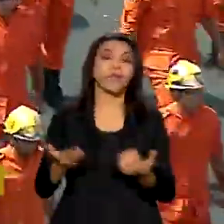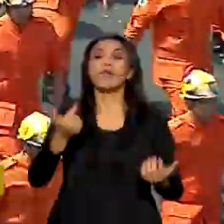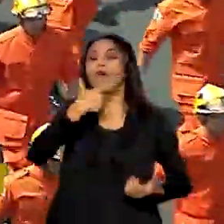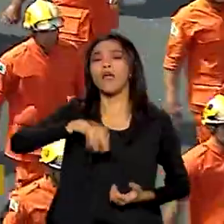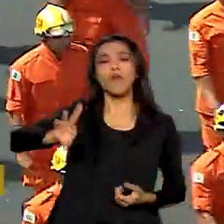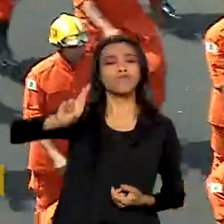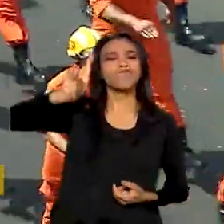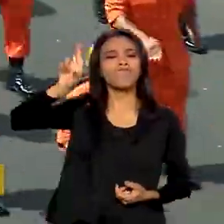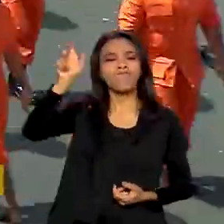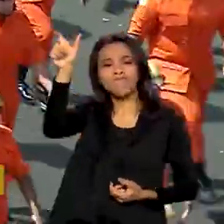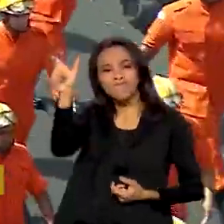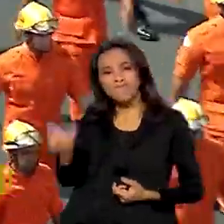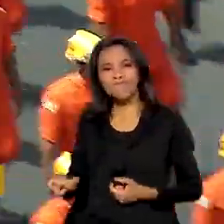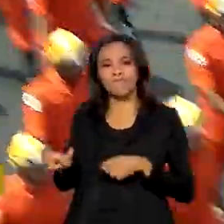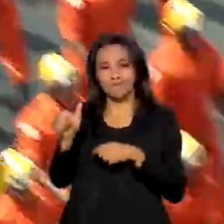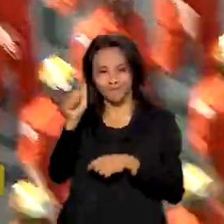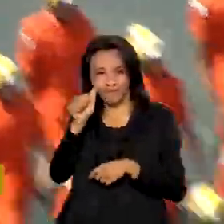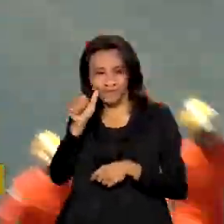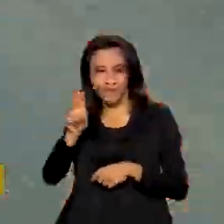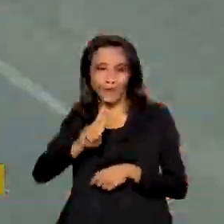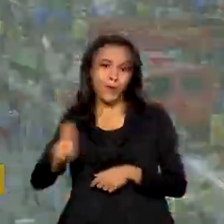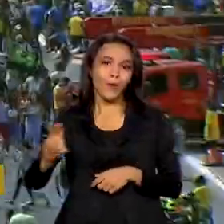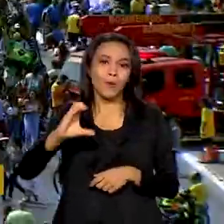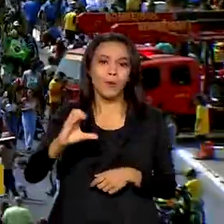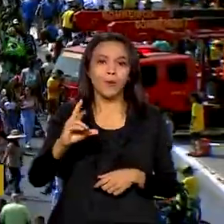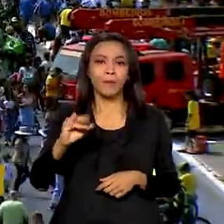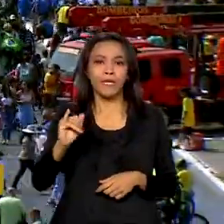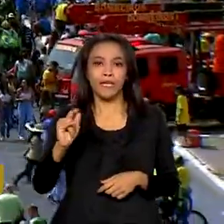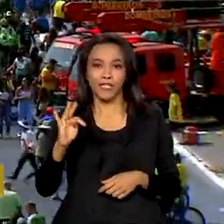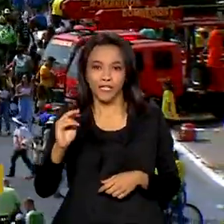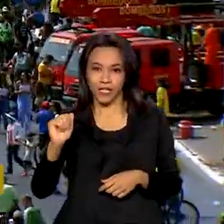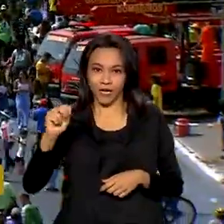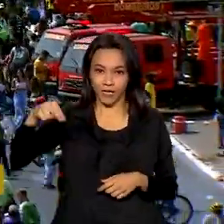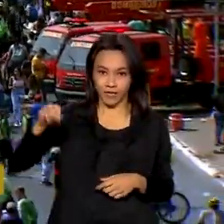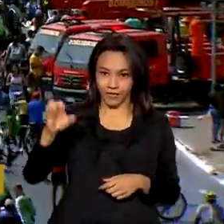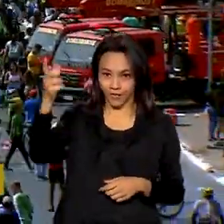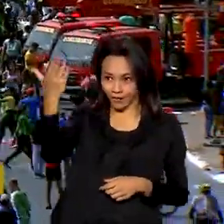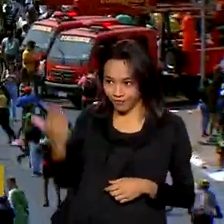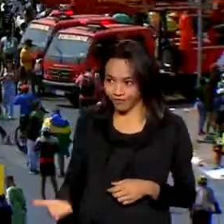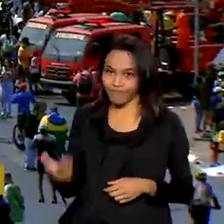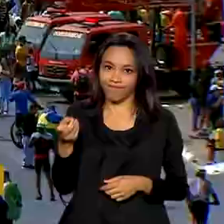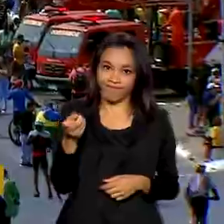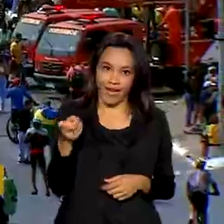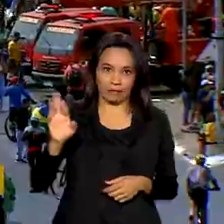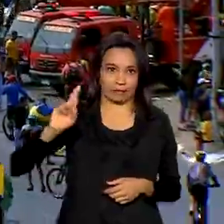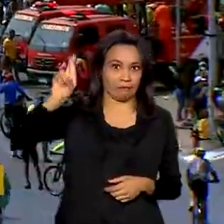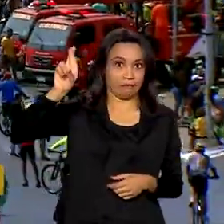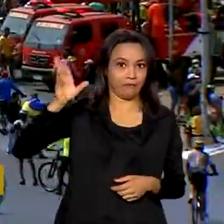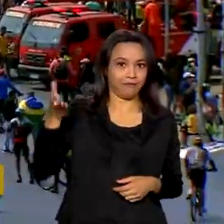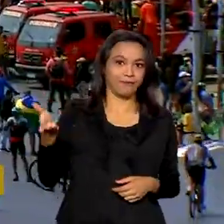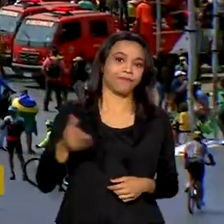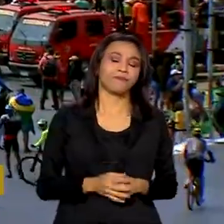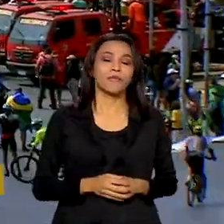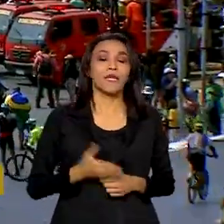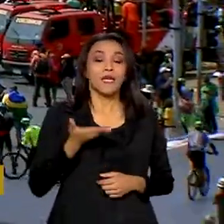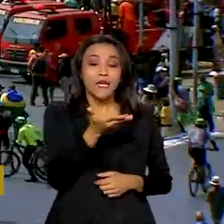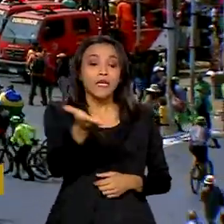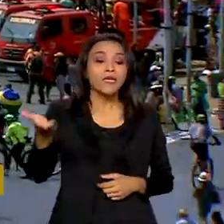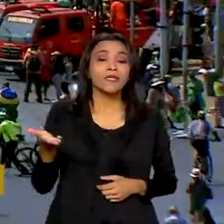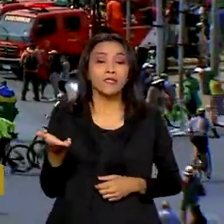a tenente-coronel combatente Cristiane da Silva Antunes. O pelotão do comando